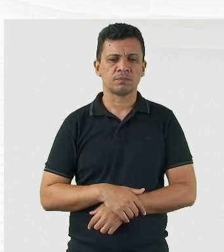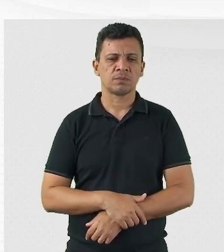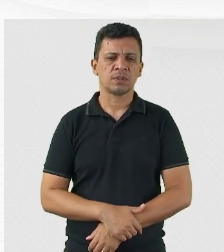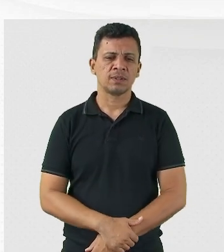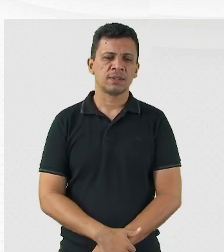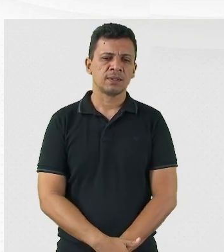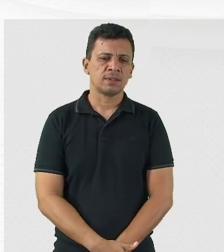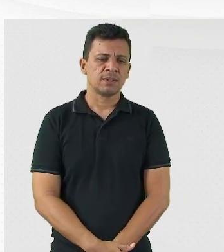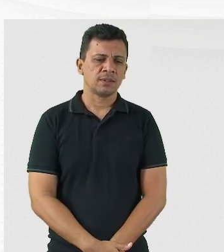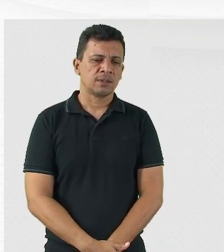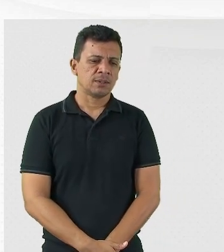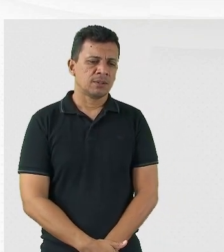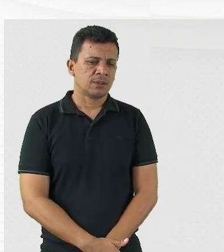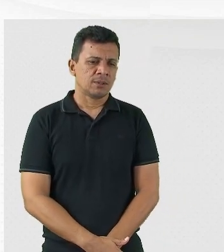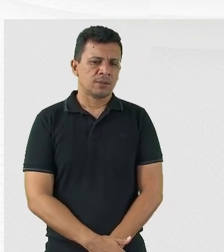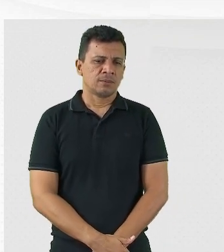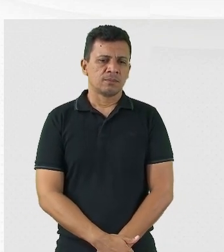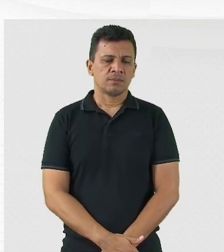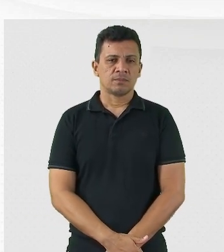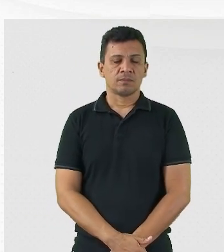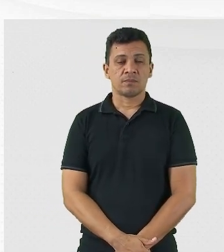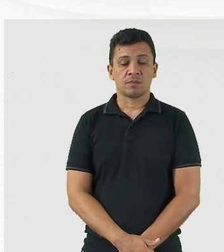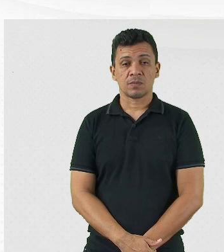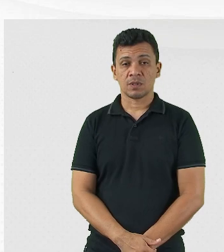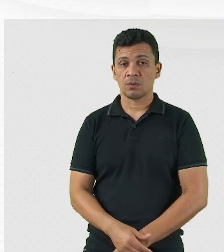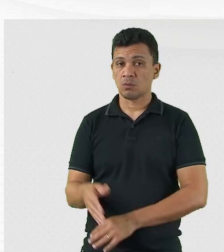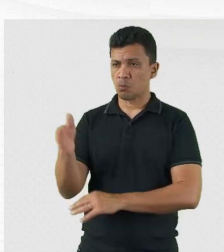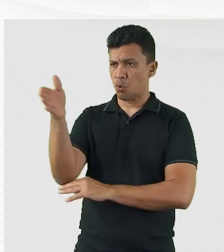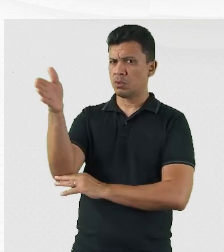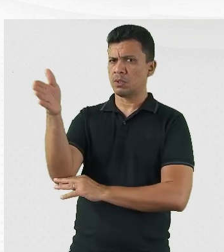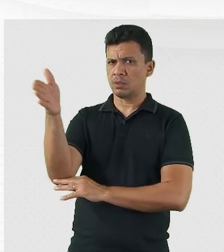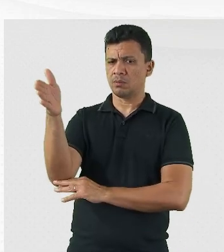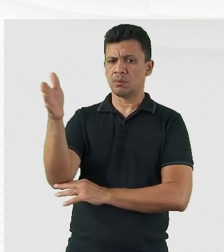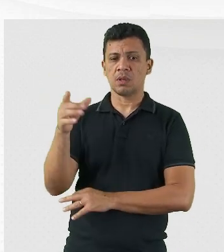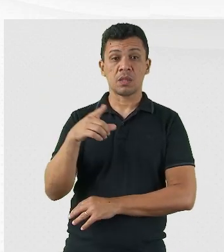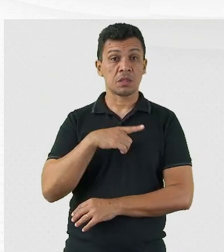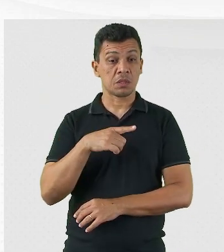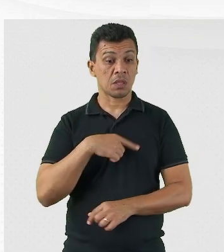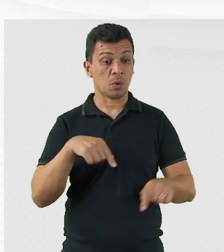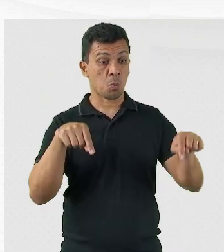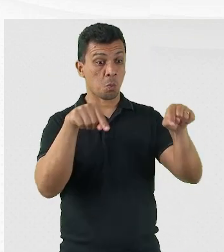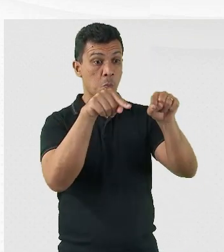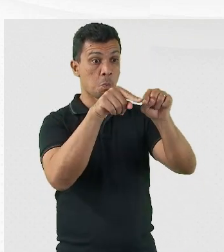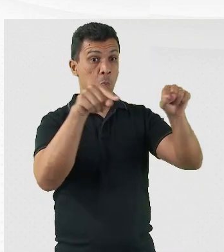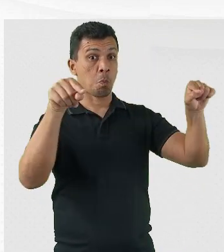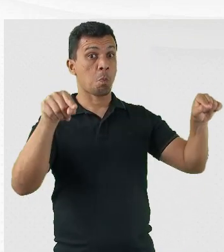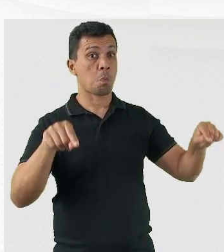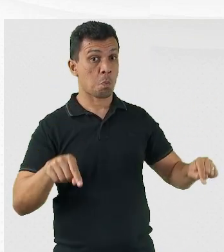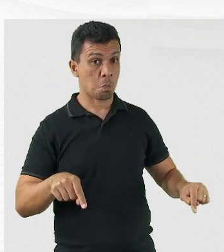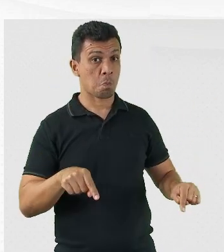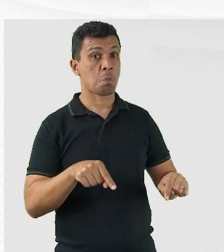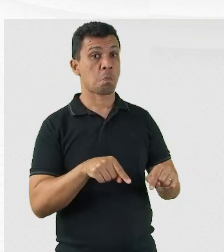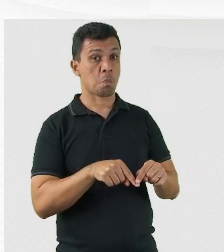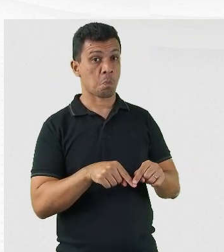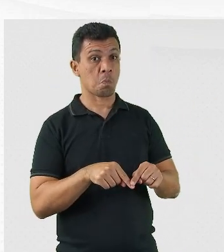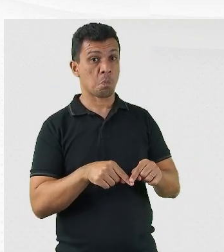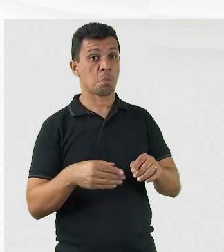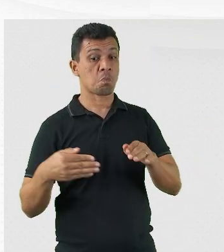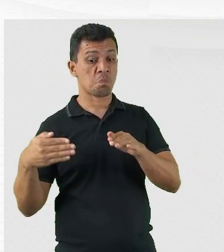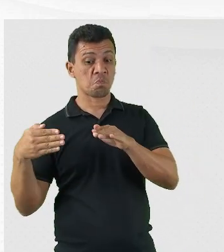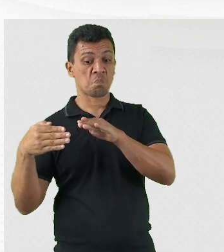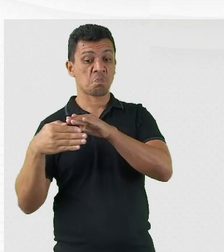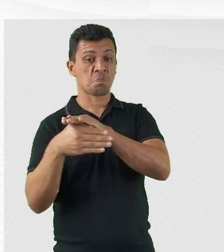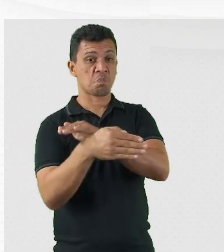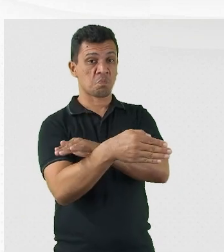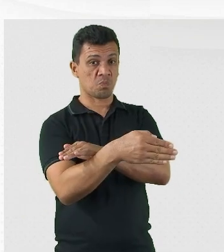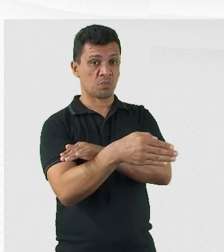has a large lobby. O hotel possui uma grande entrada. Né? Esse lobby, como